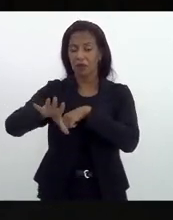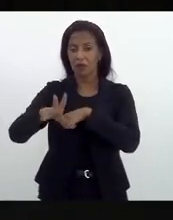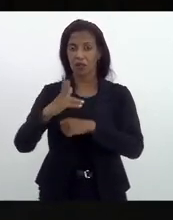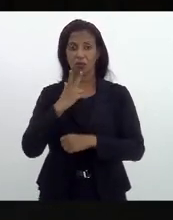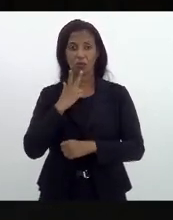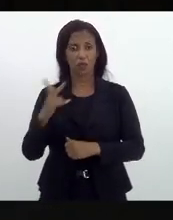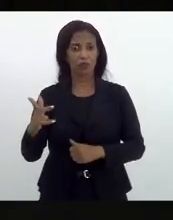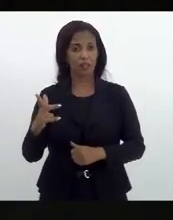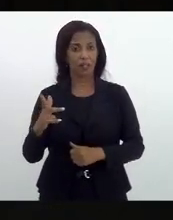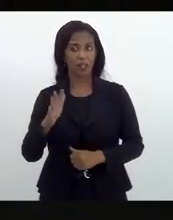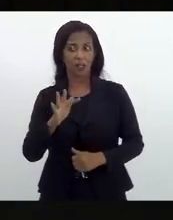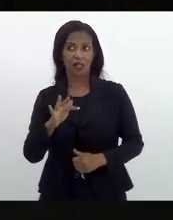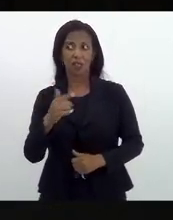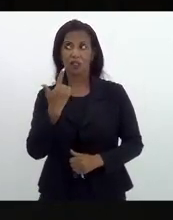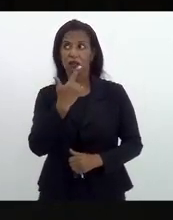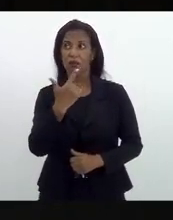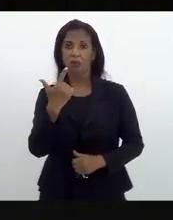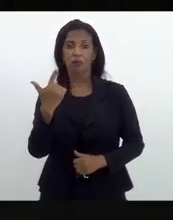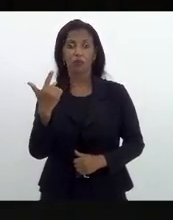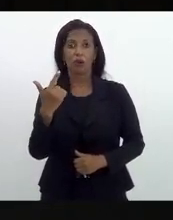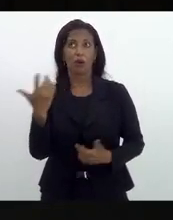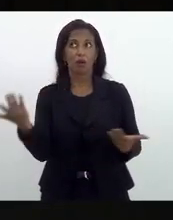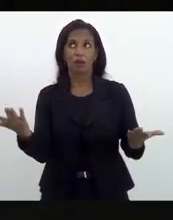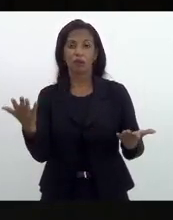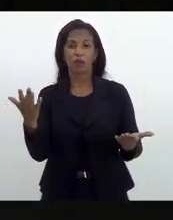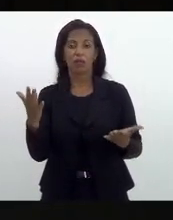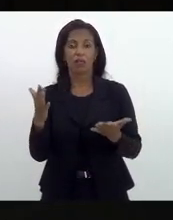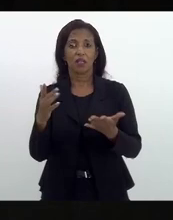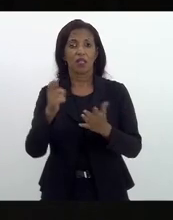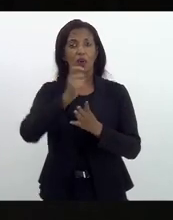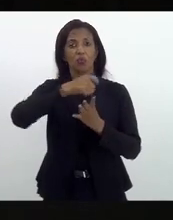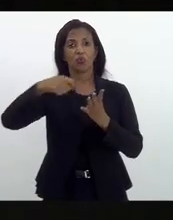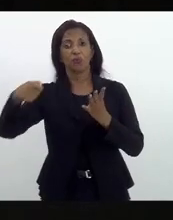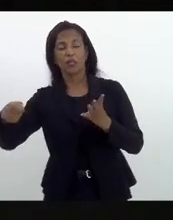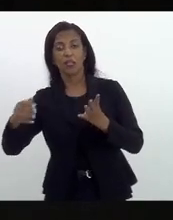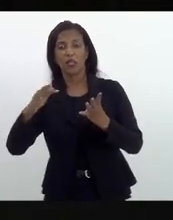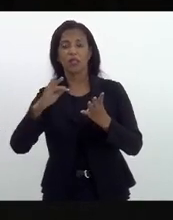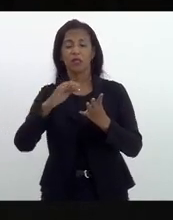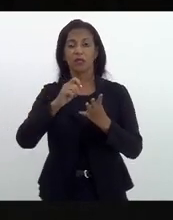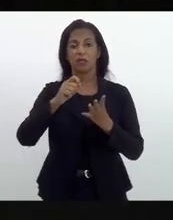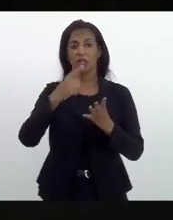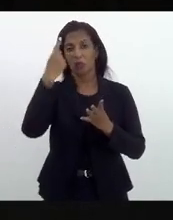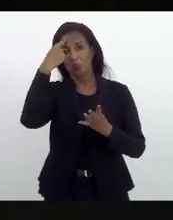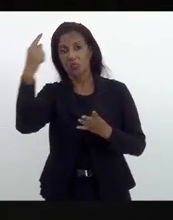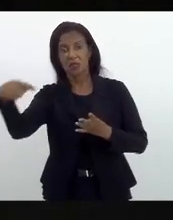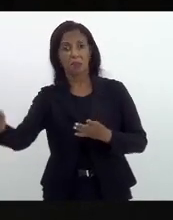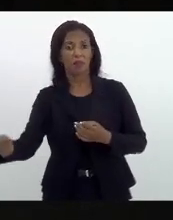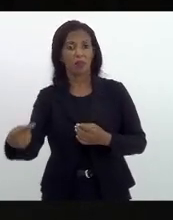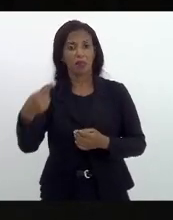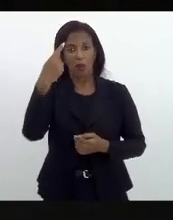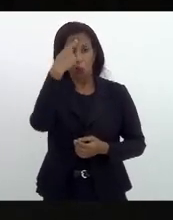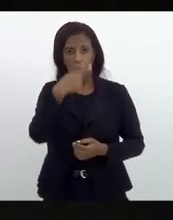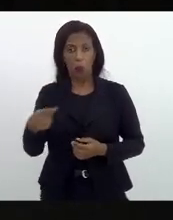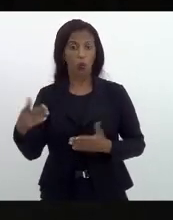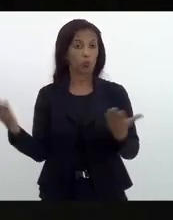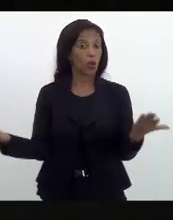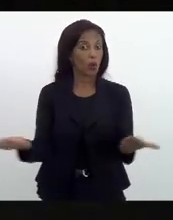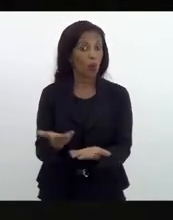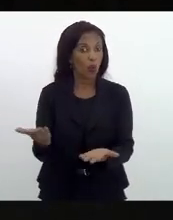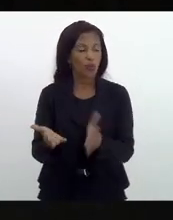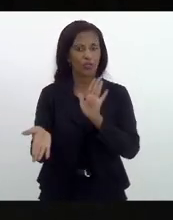não quero dizer que ela não terá a mensagem daqui a alguns meses ou daqui a alguns dias ou daqui a algumas semanas. Não está na pauta de hoje.